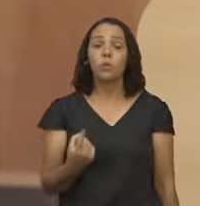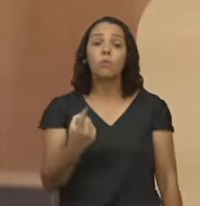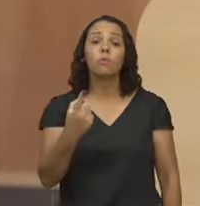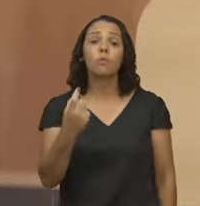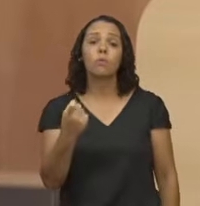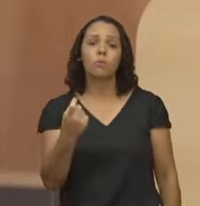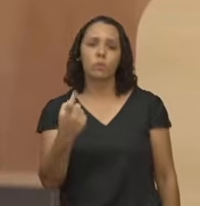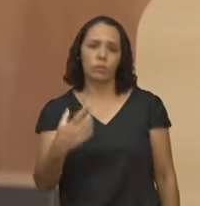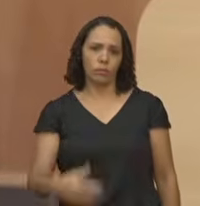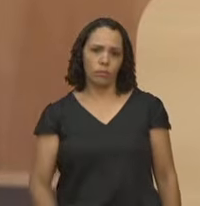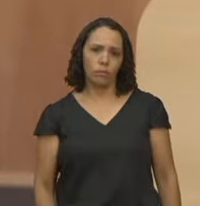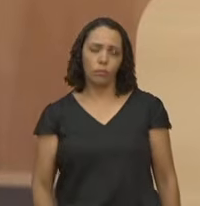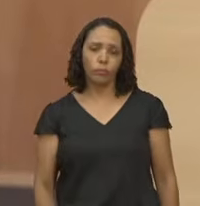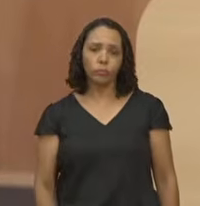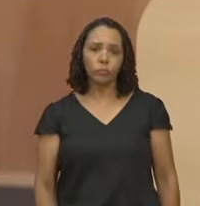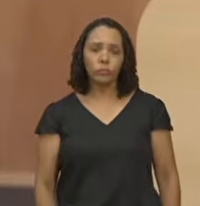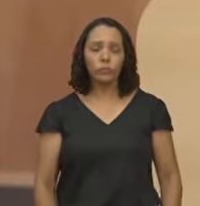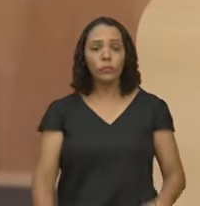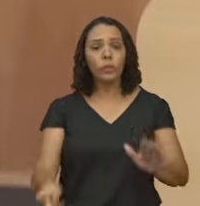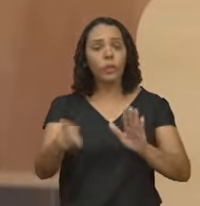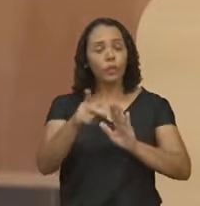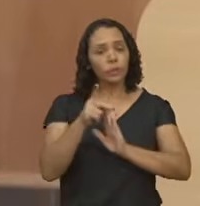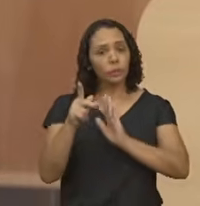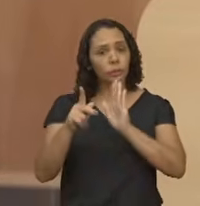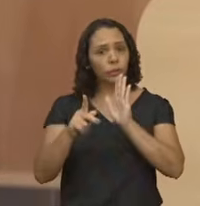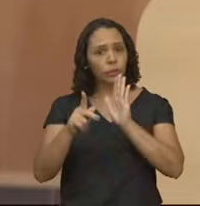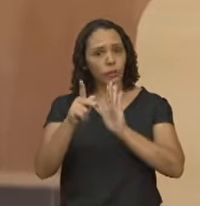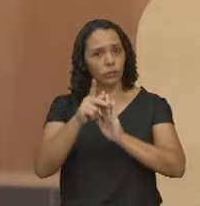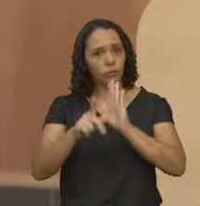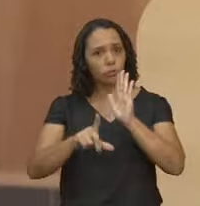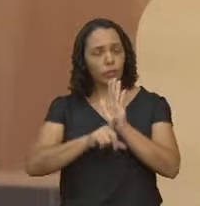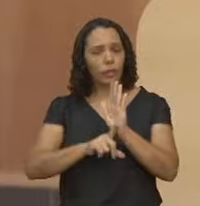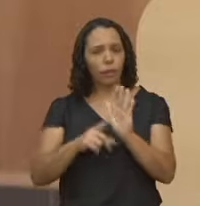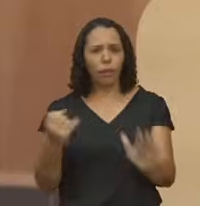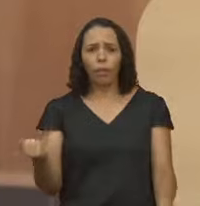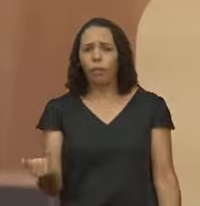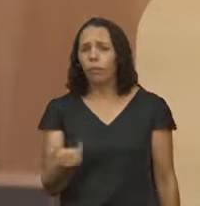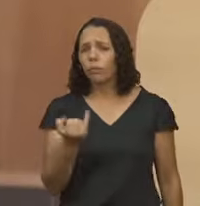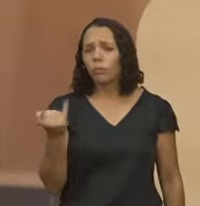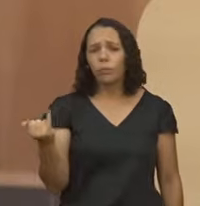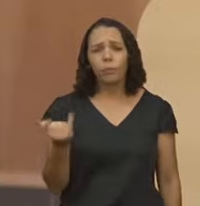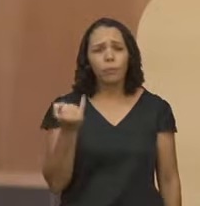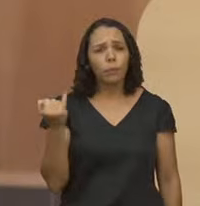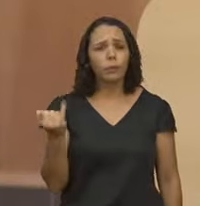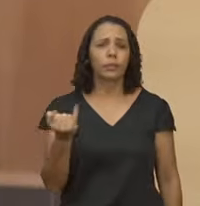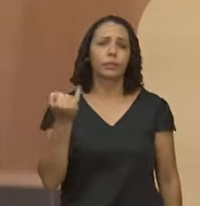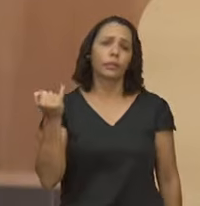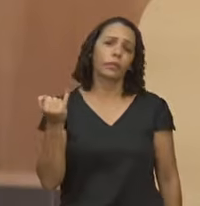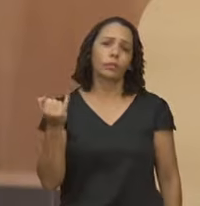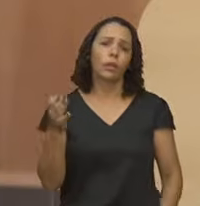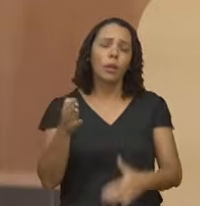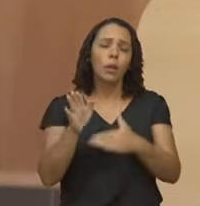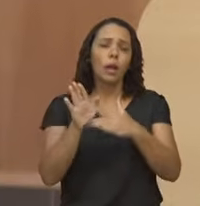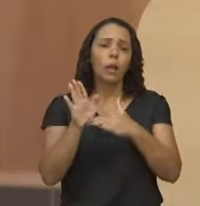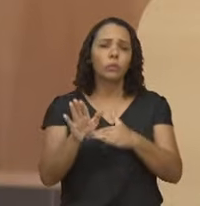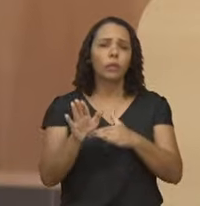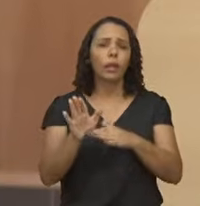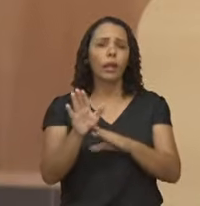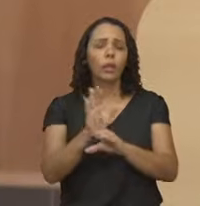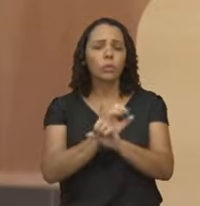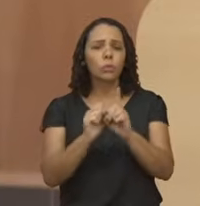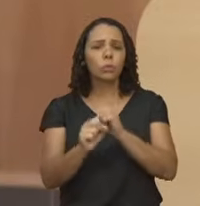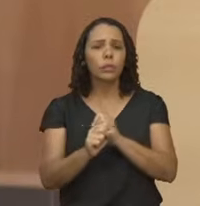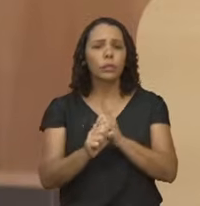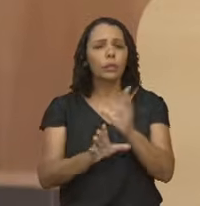rico assim, que começa a introduzir para nós e nos provocar a pensar mais sobre isso, a nos preparar enquanto sociedade para lidar com isso, que hoje é algo